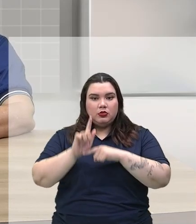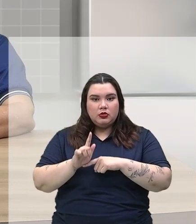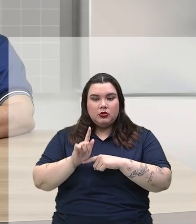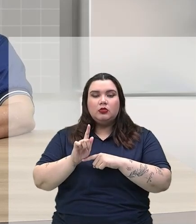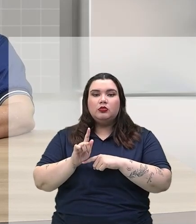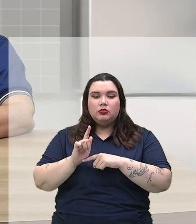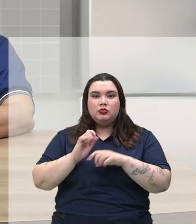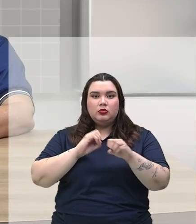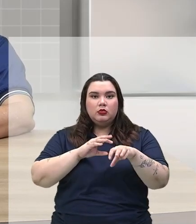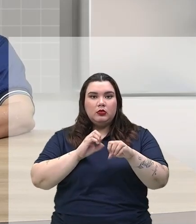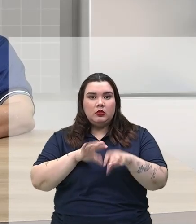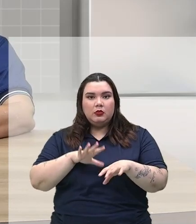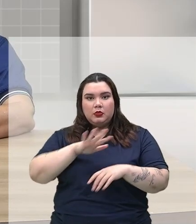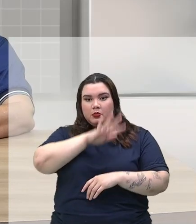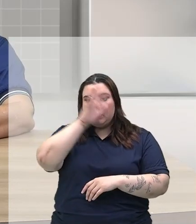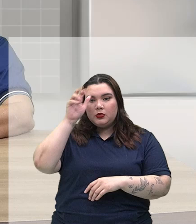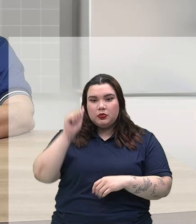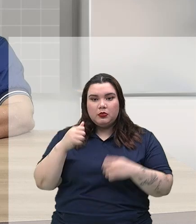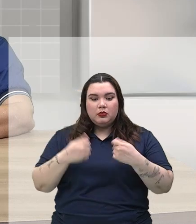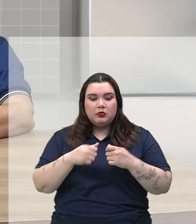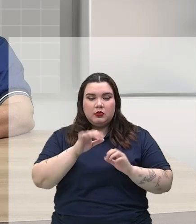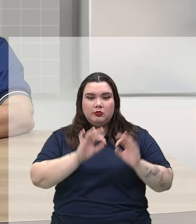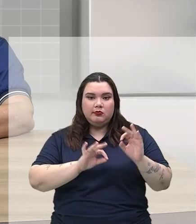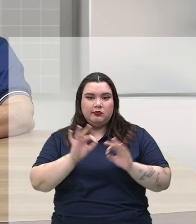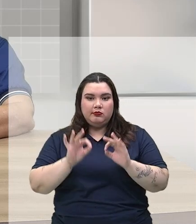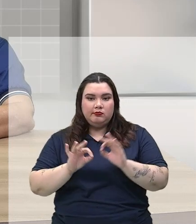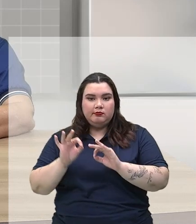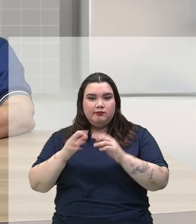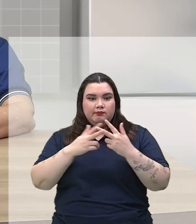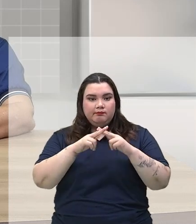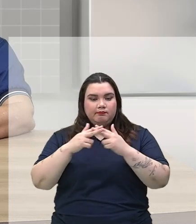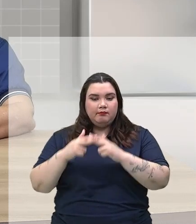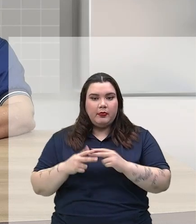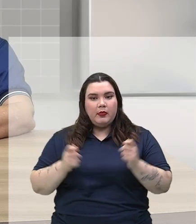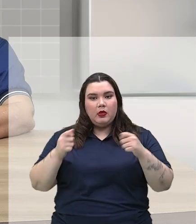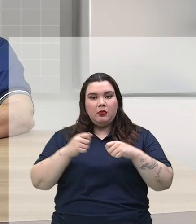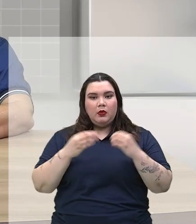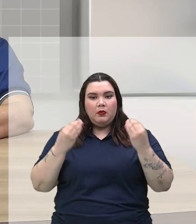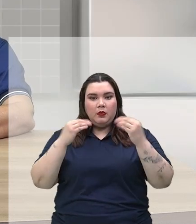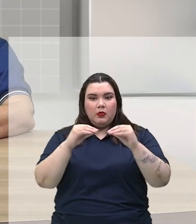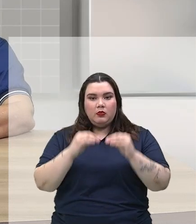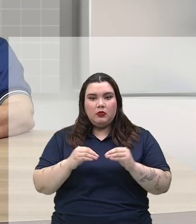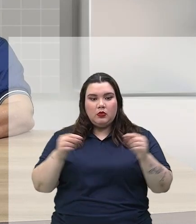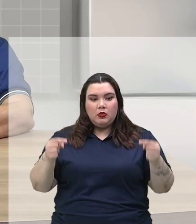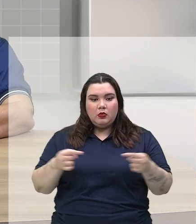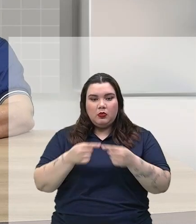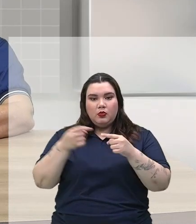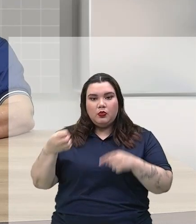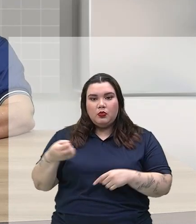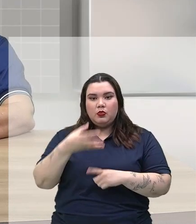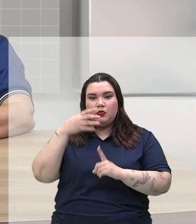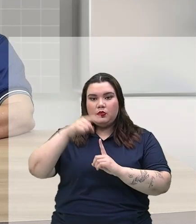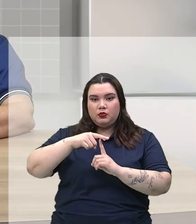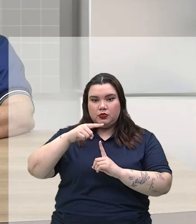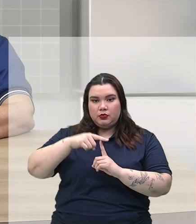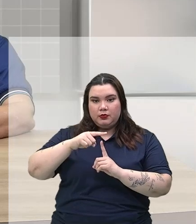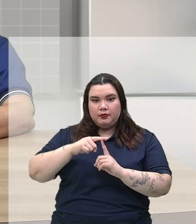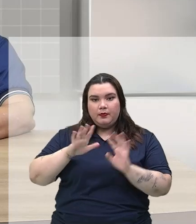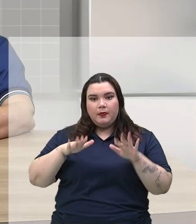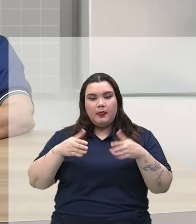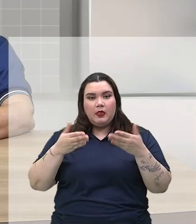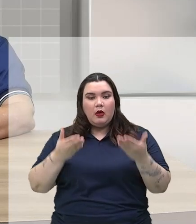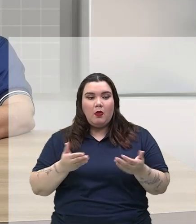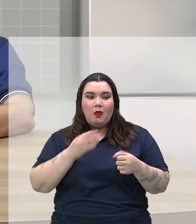SIGEAM, precisará passar por um processo de ajustes para permitir o lançamento de acordo com este novo formato.